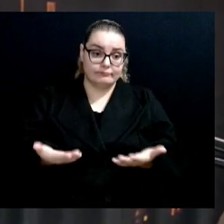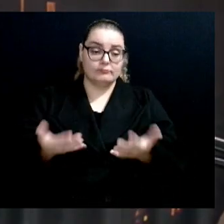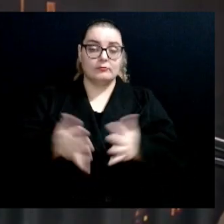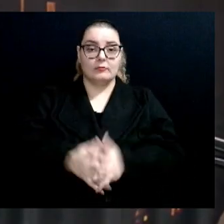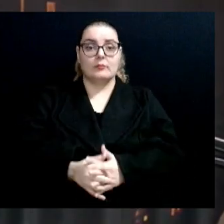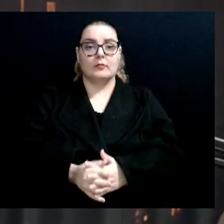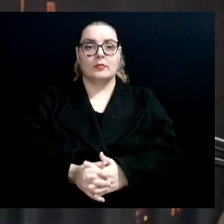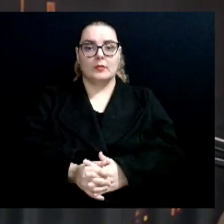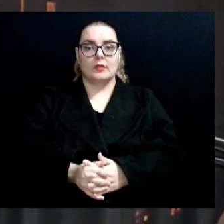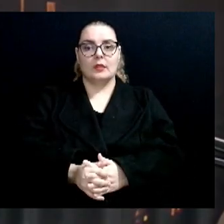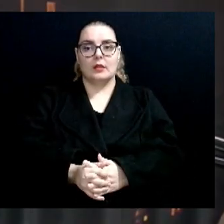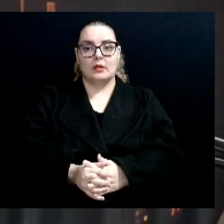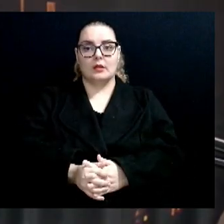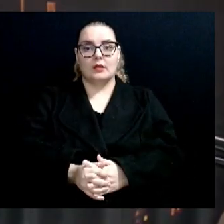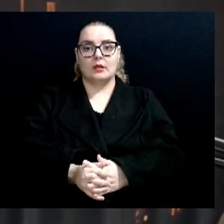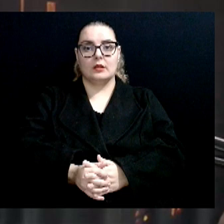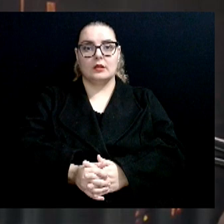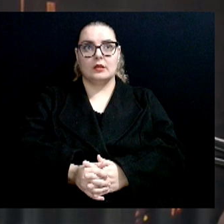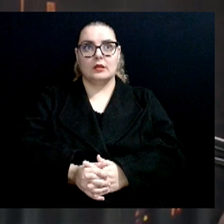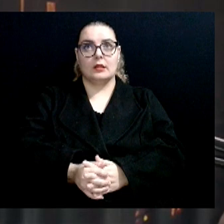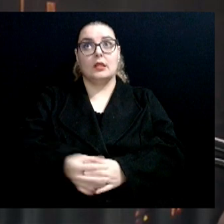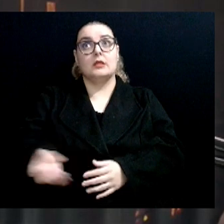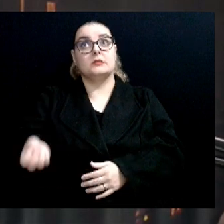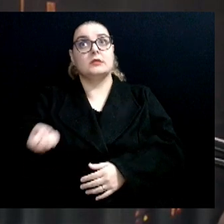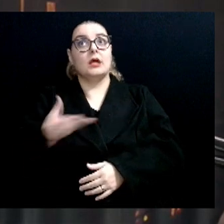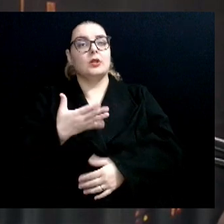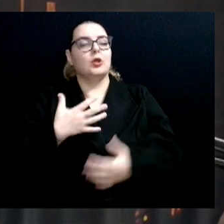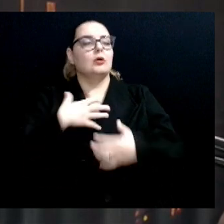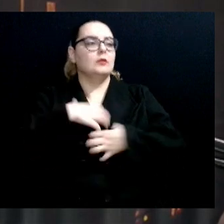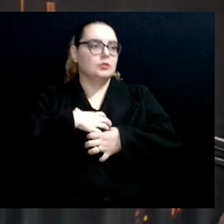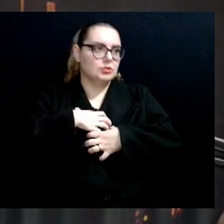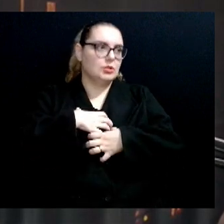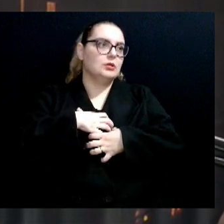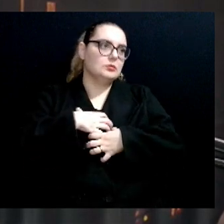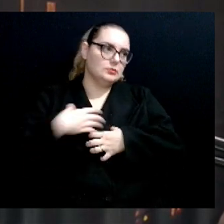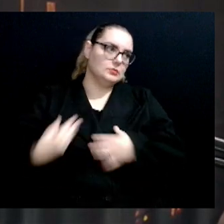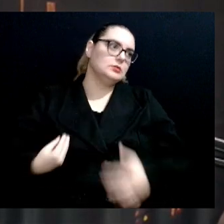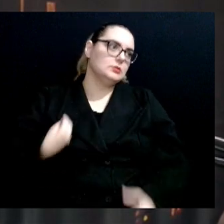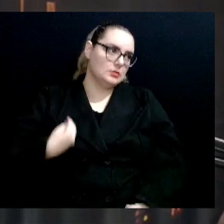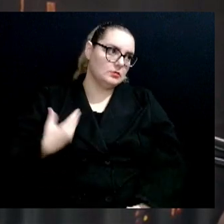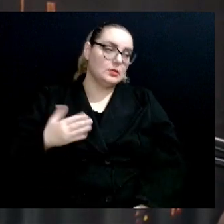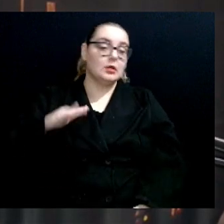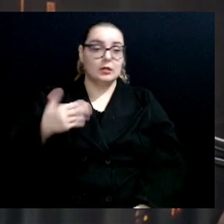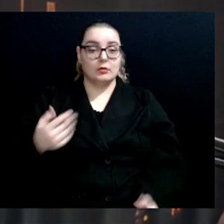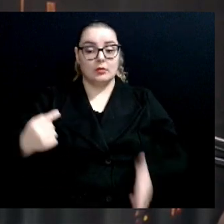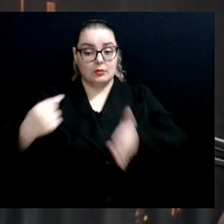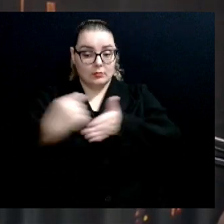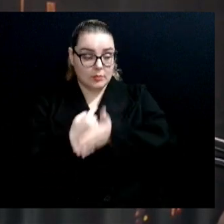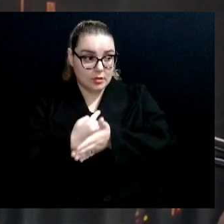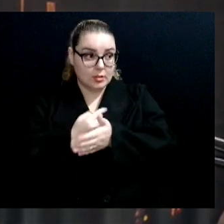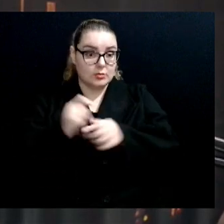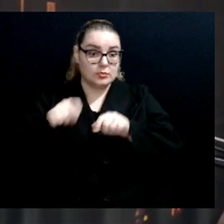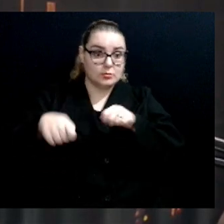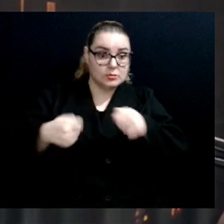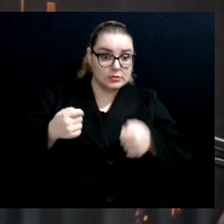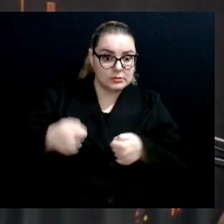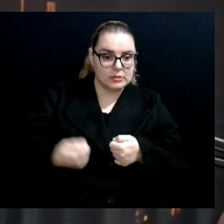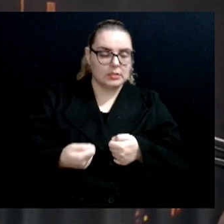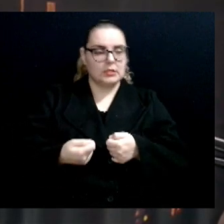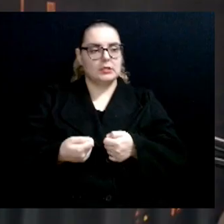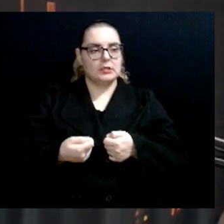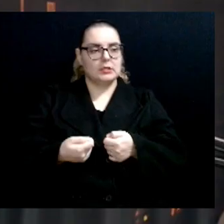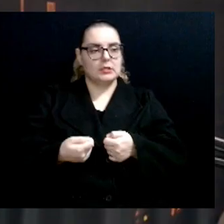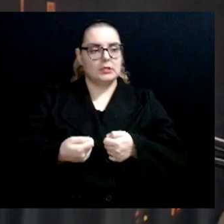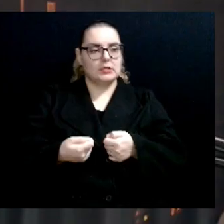essa nova condição que ela está vivendo. E aí, quando você pergunta dos sinais, né, a gente tem uma dificuldade